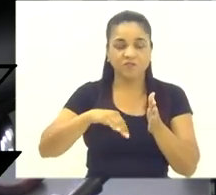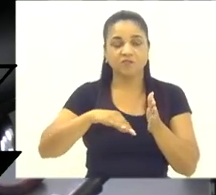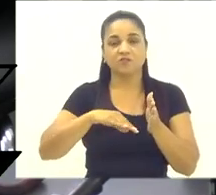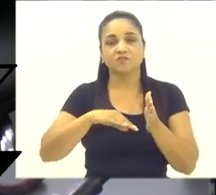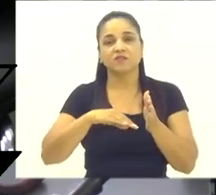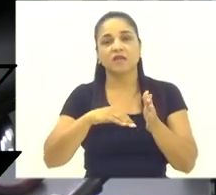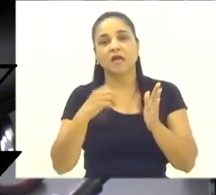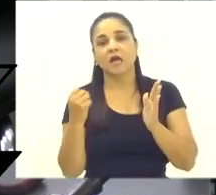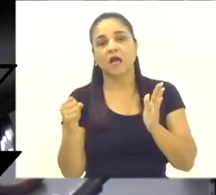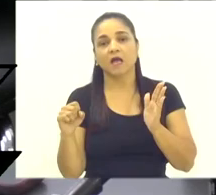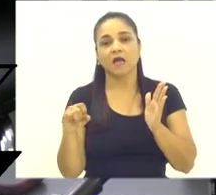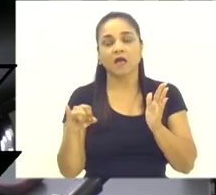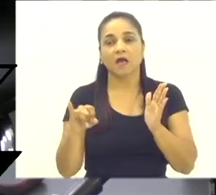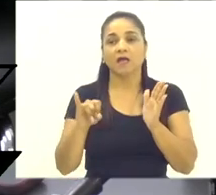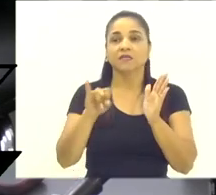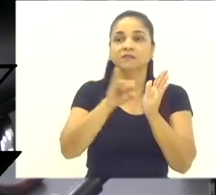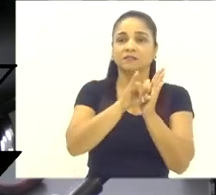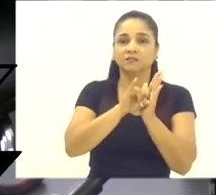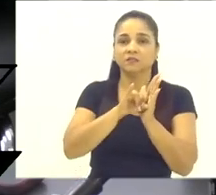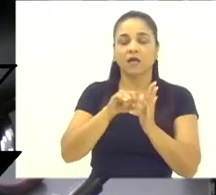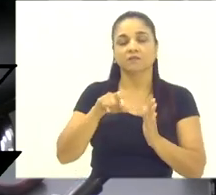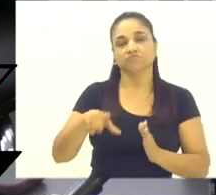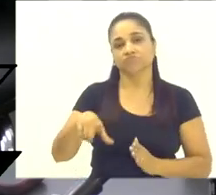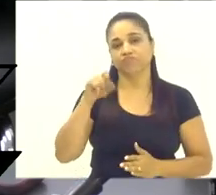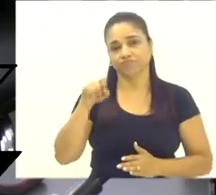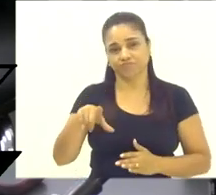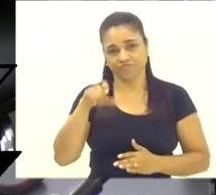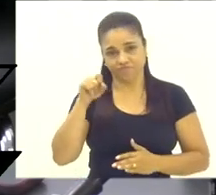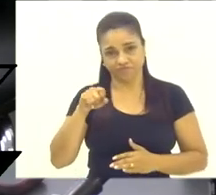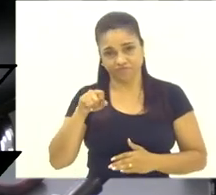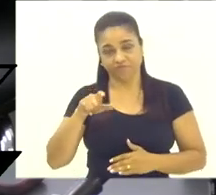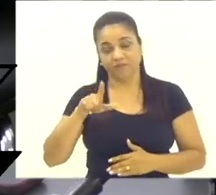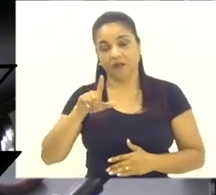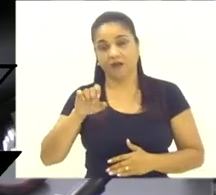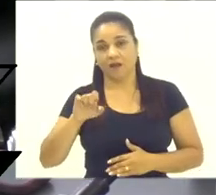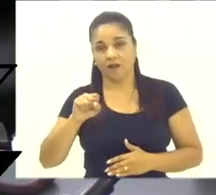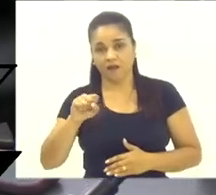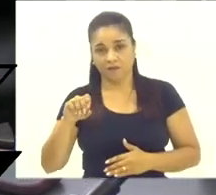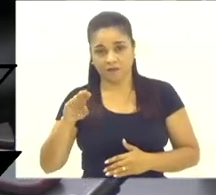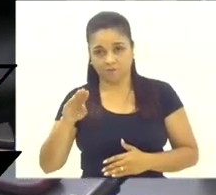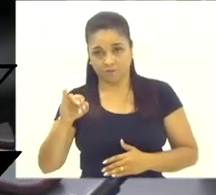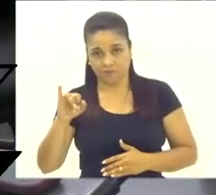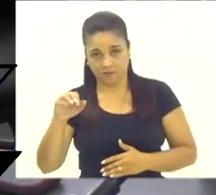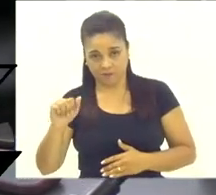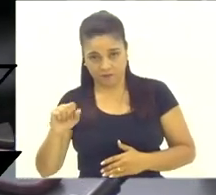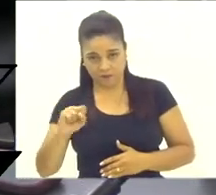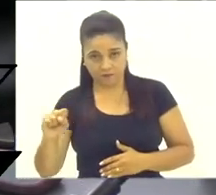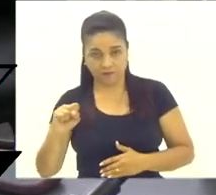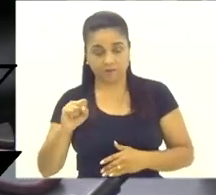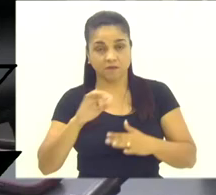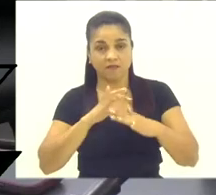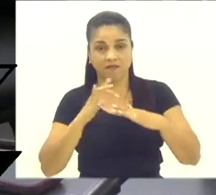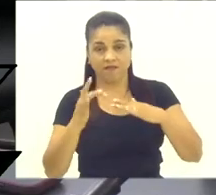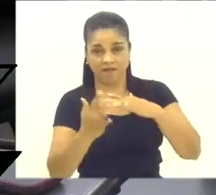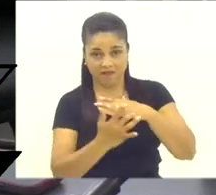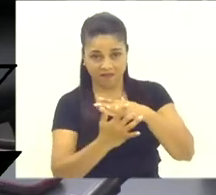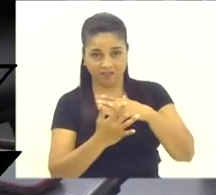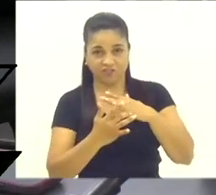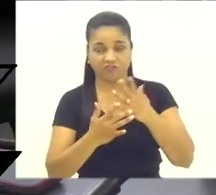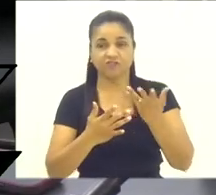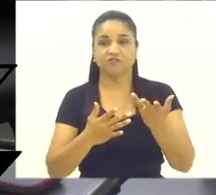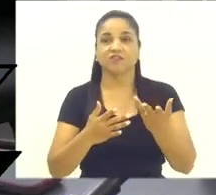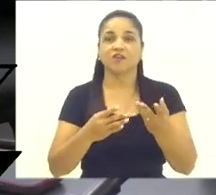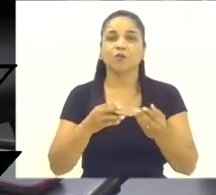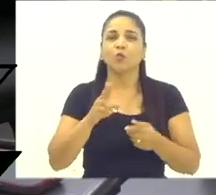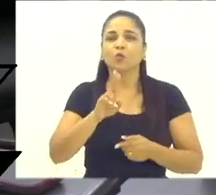identidade sapatão de lésbicas na rede porque a gente teve alguns casos de usos de